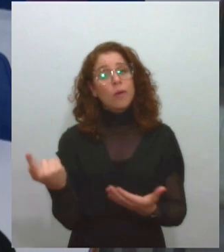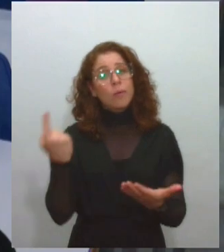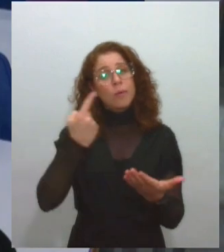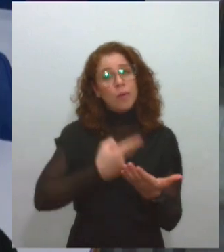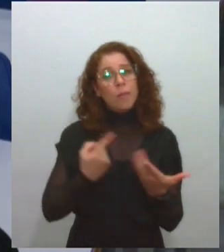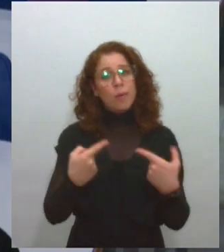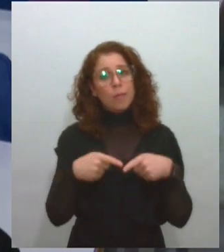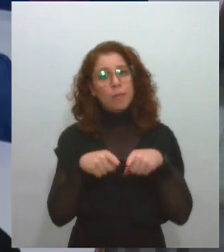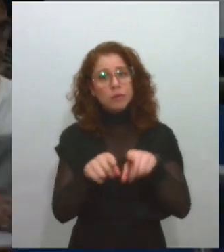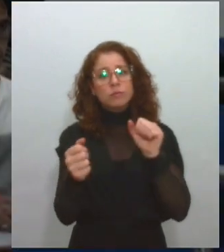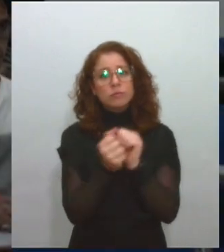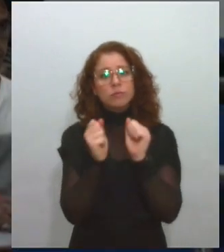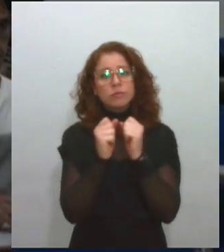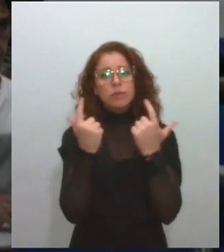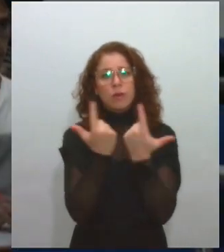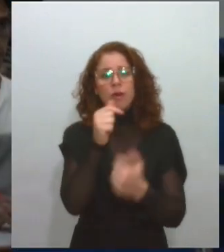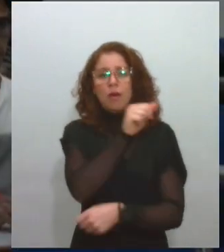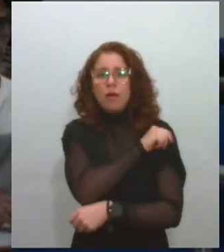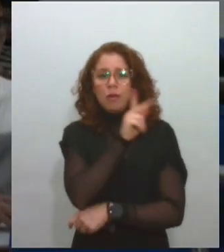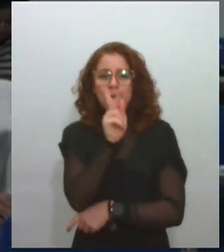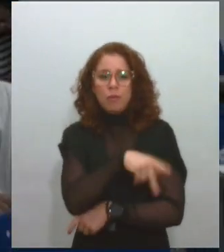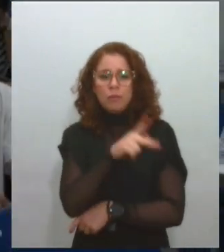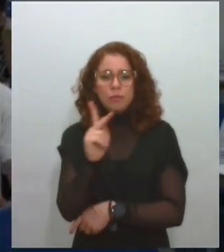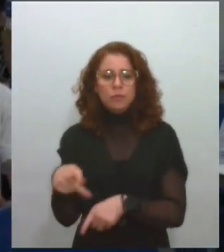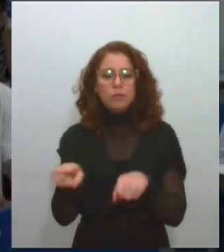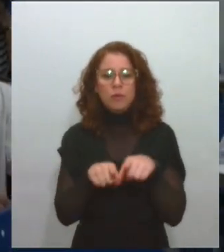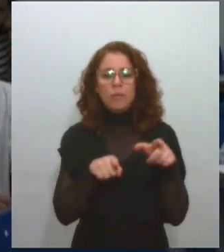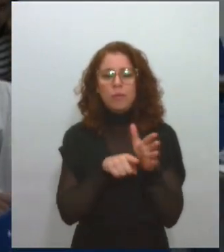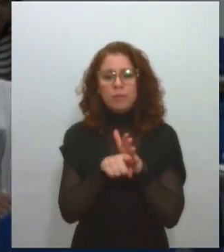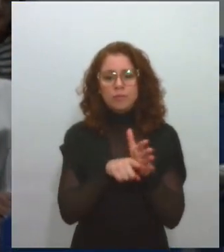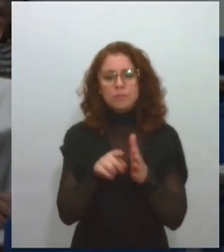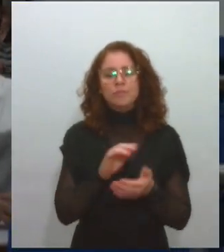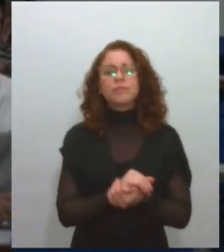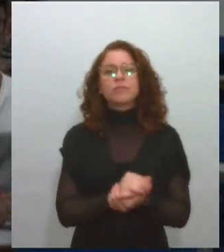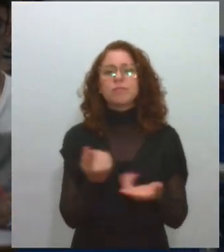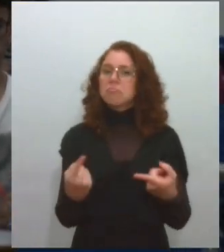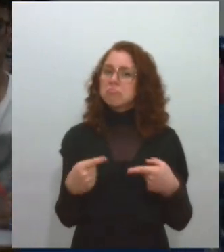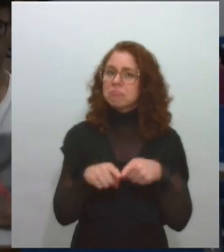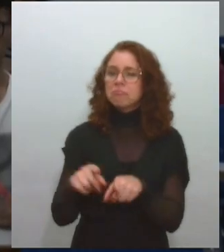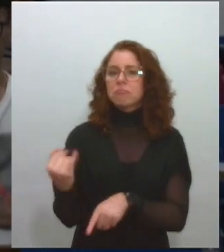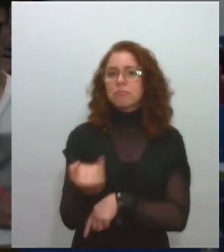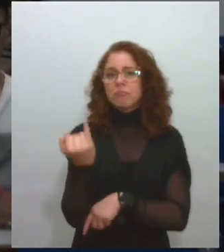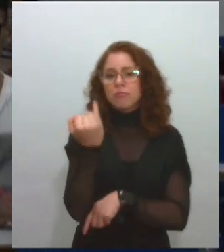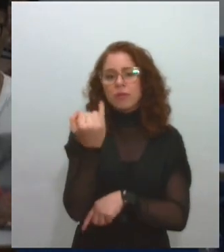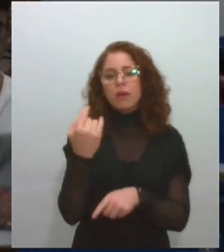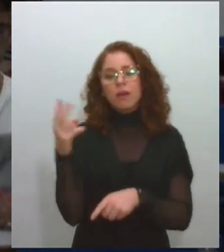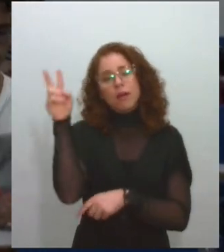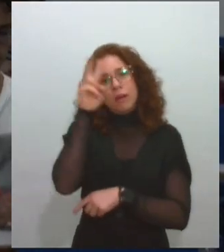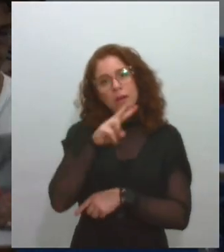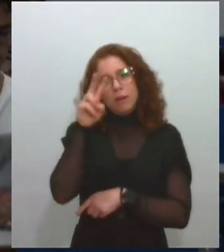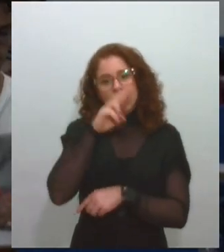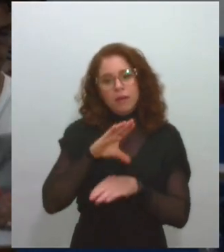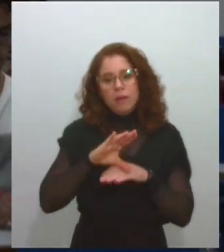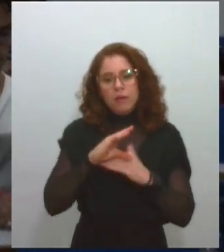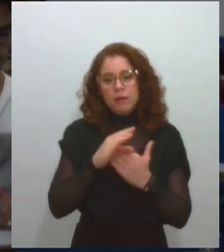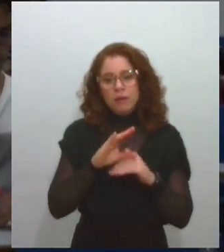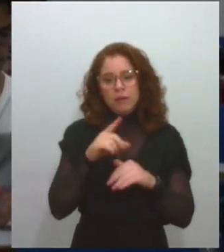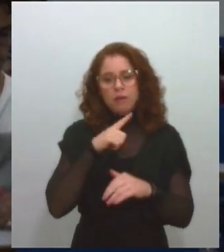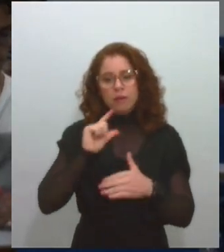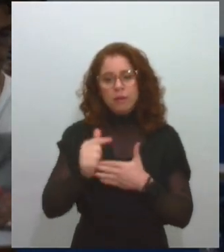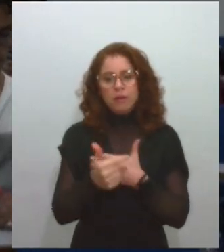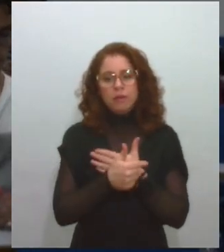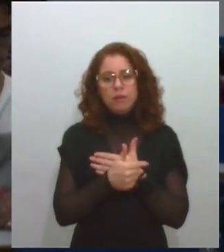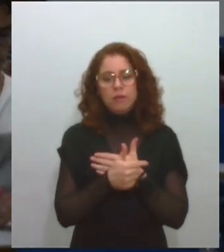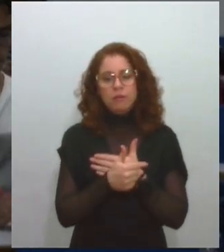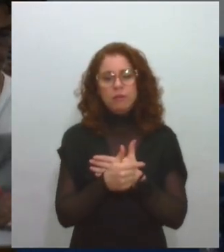professores e pesquisadores. É uma parceria muito significativa, lembrando que a universidade ela está apoiada no tripé,